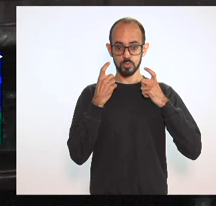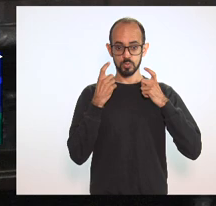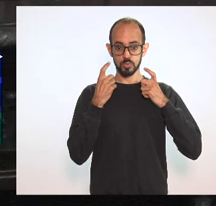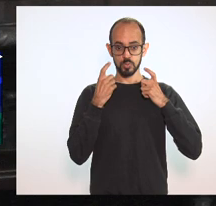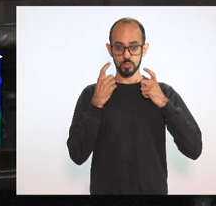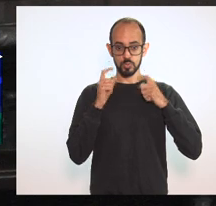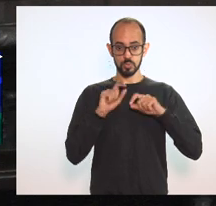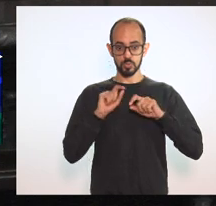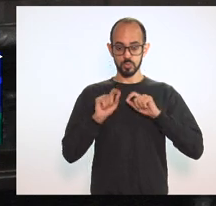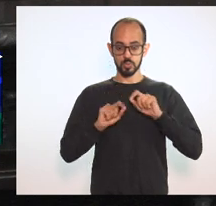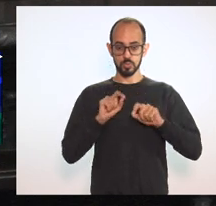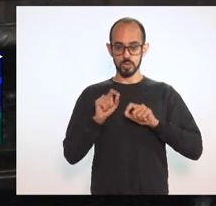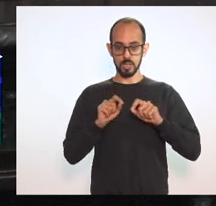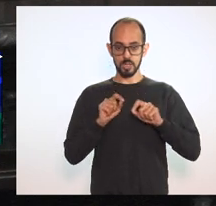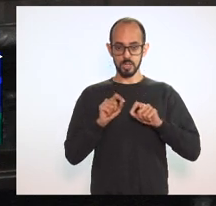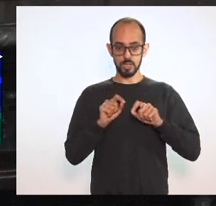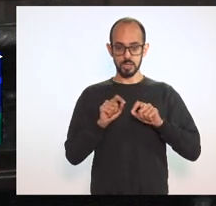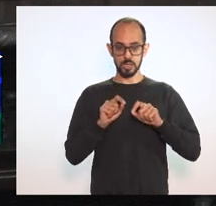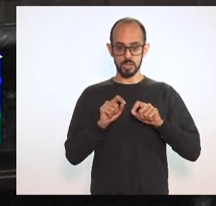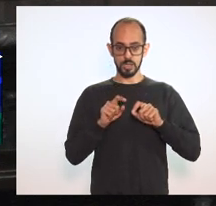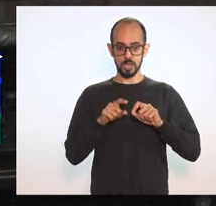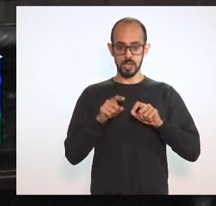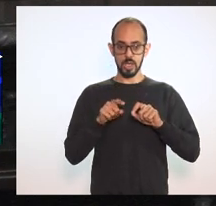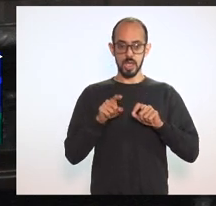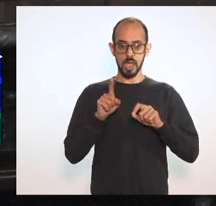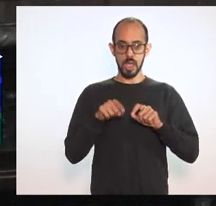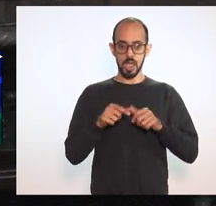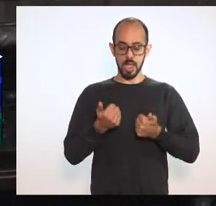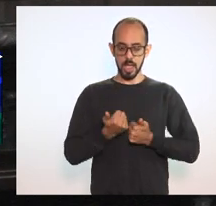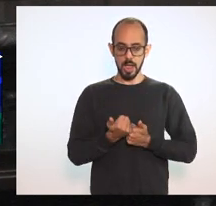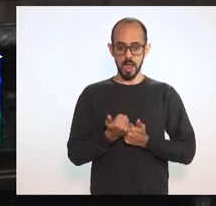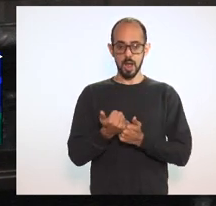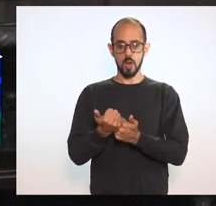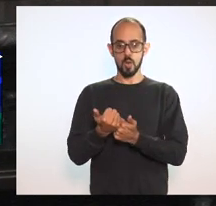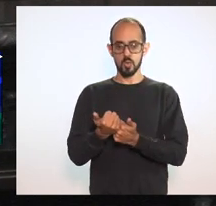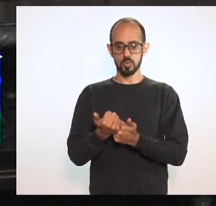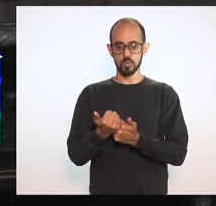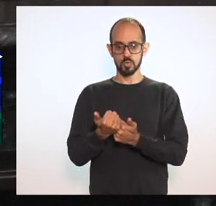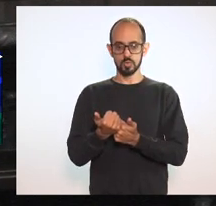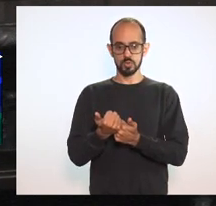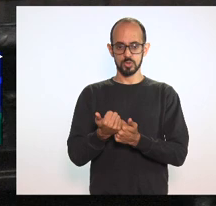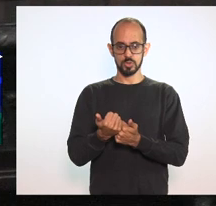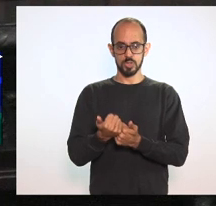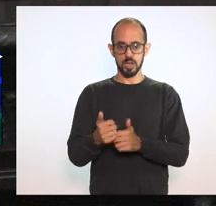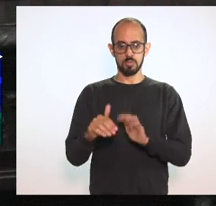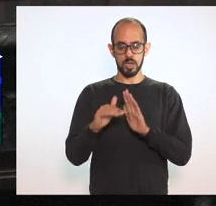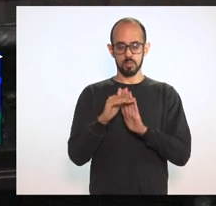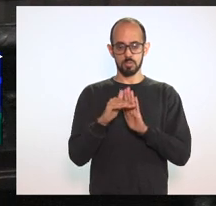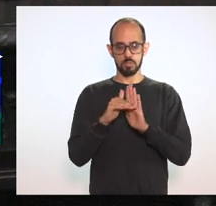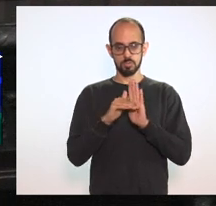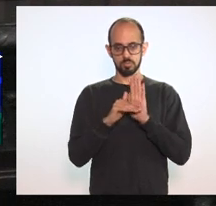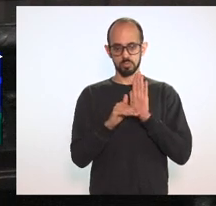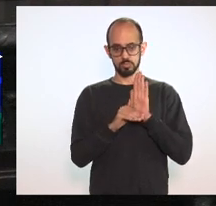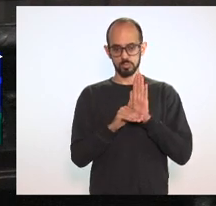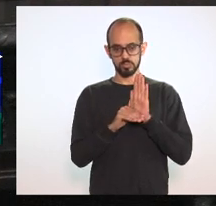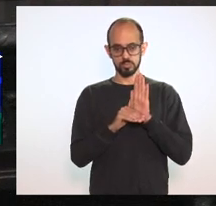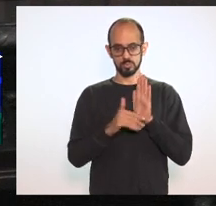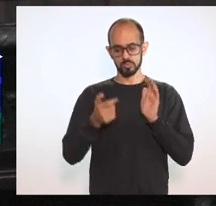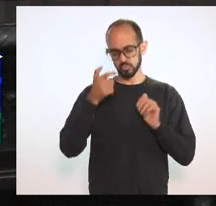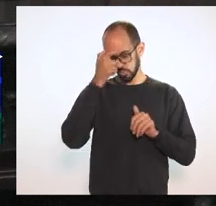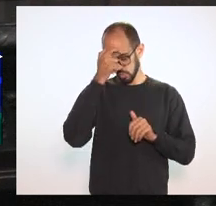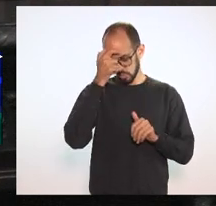é desta mensagem é contribuir para um processo de